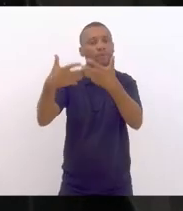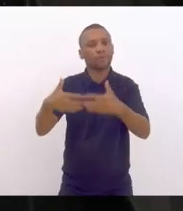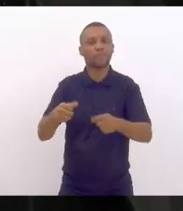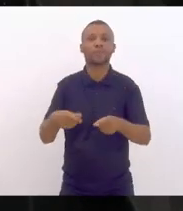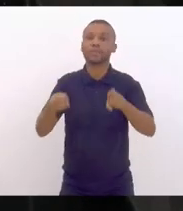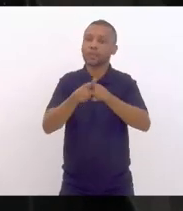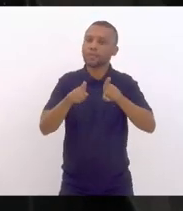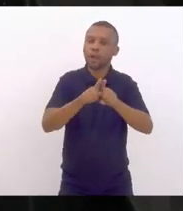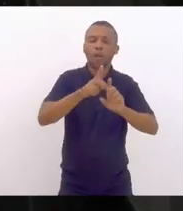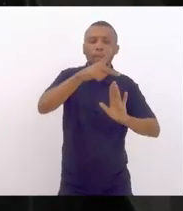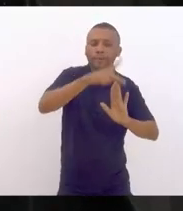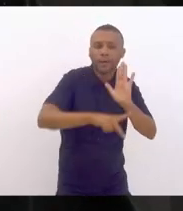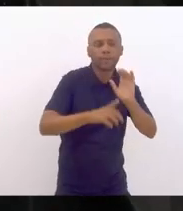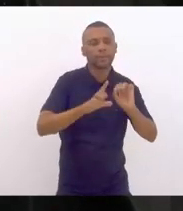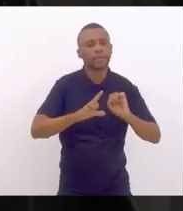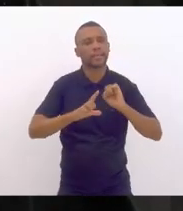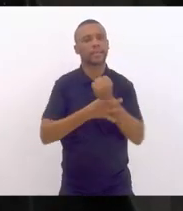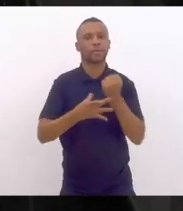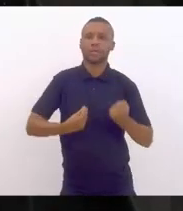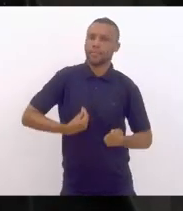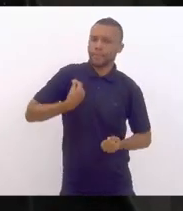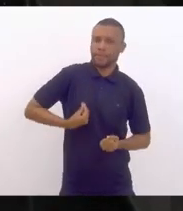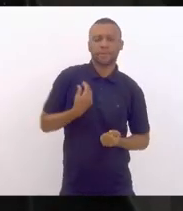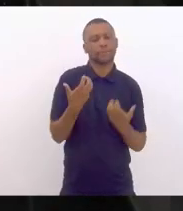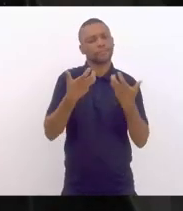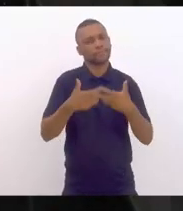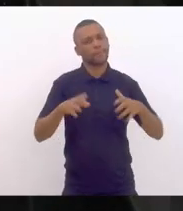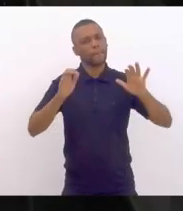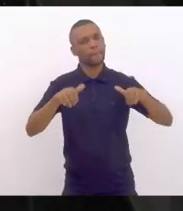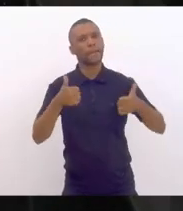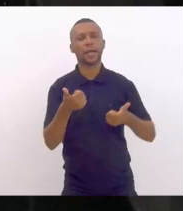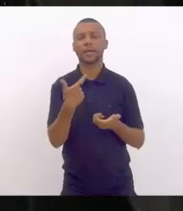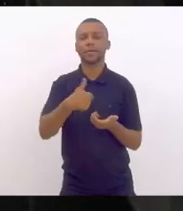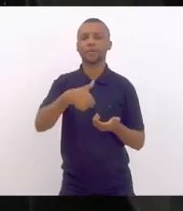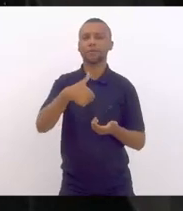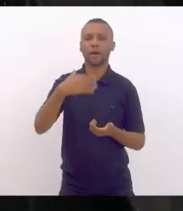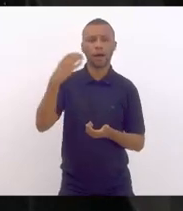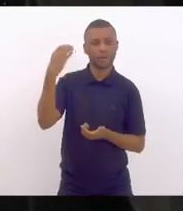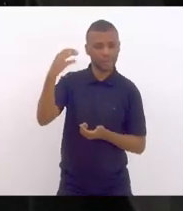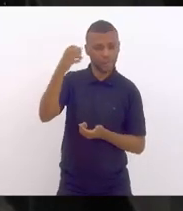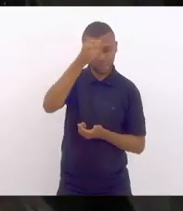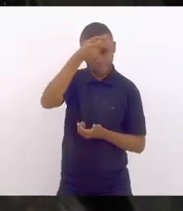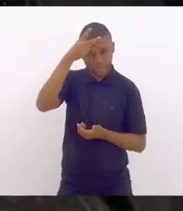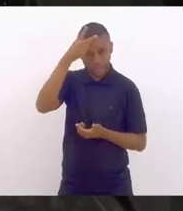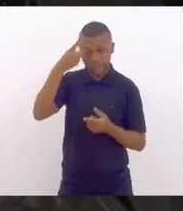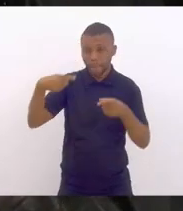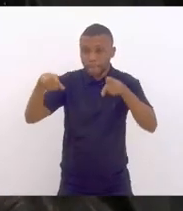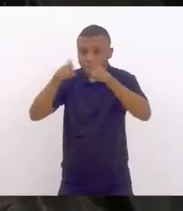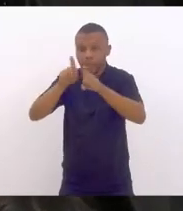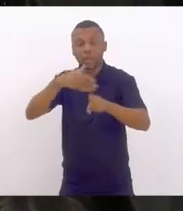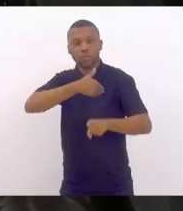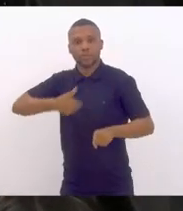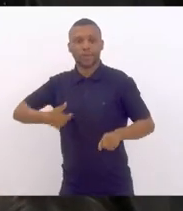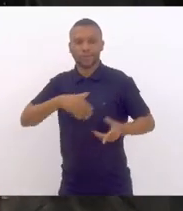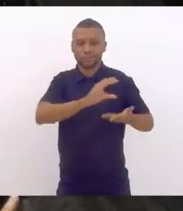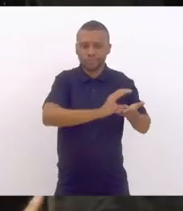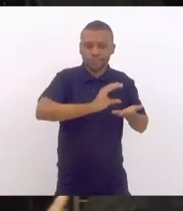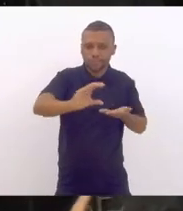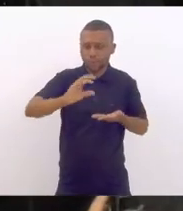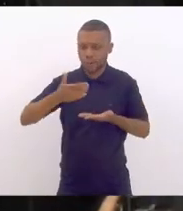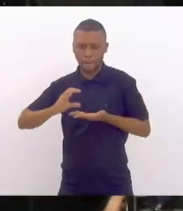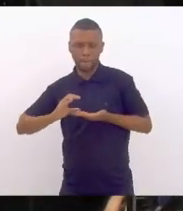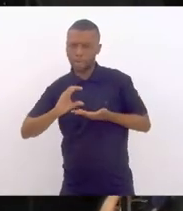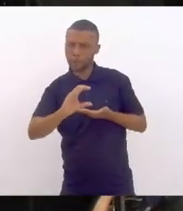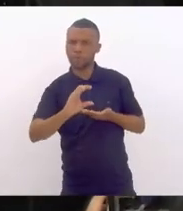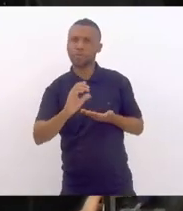funcionava bem com uma boa participação da prefeitura de Niterói em convênio com o estado o estado decidiu no governo Claudio de Castro